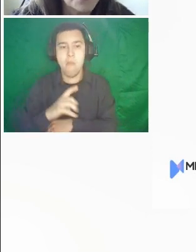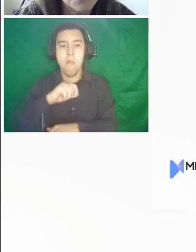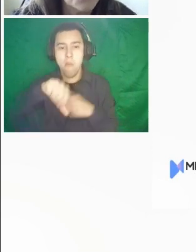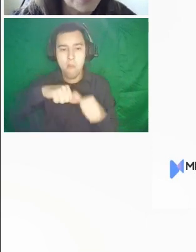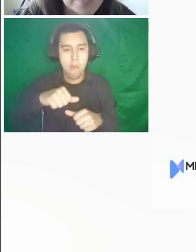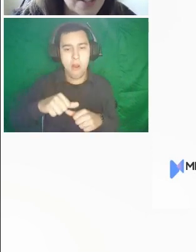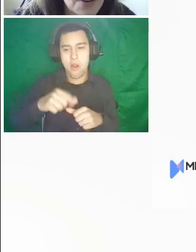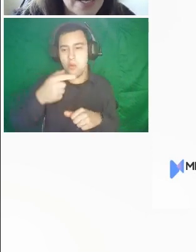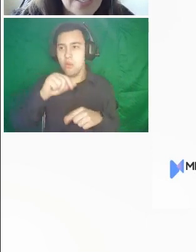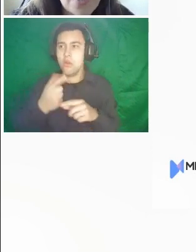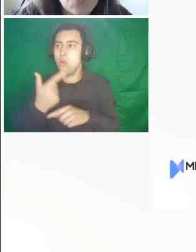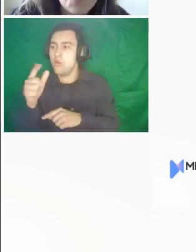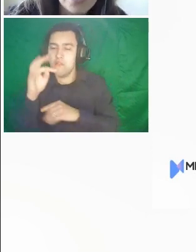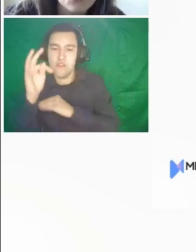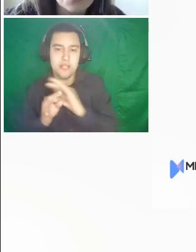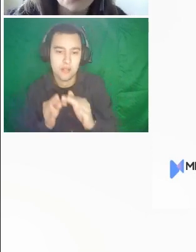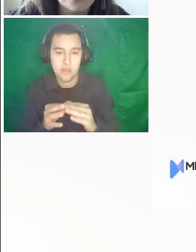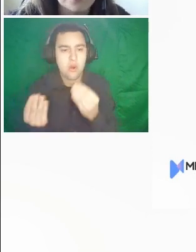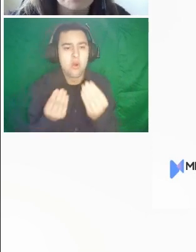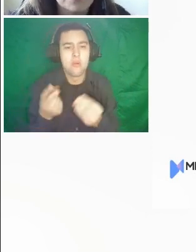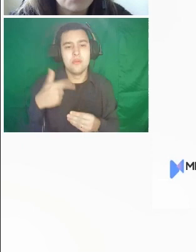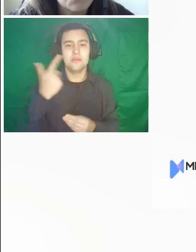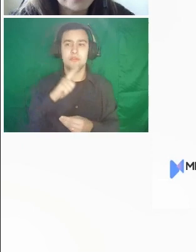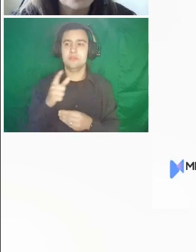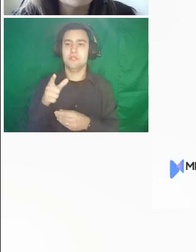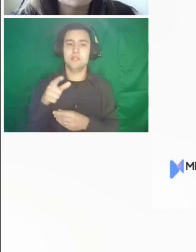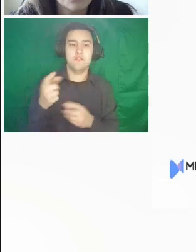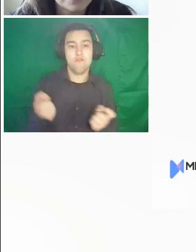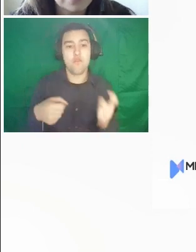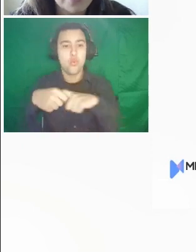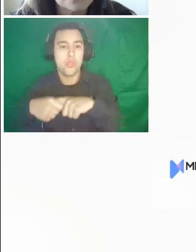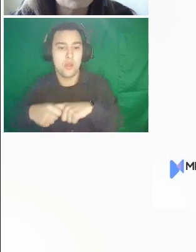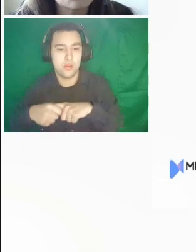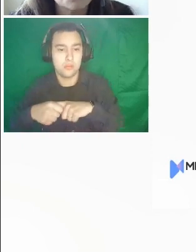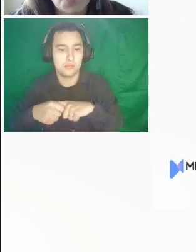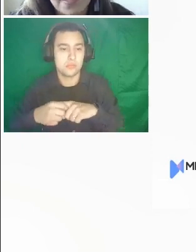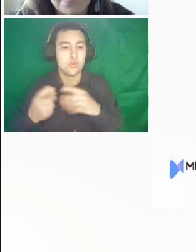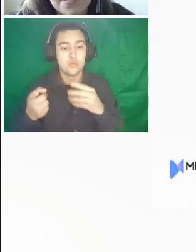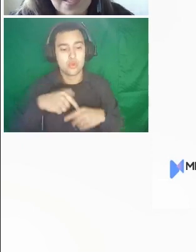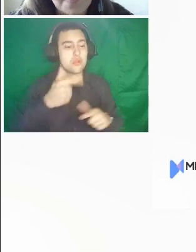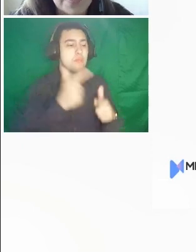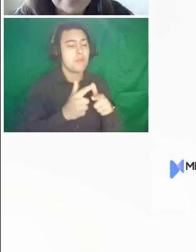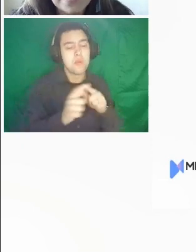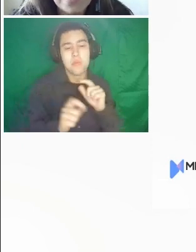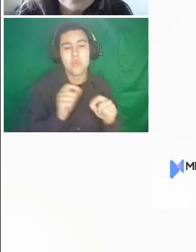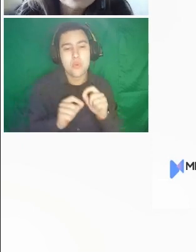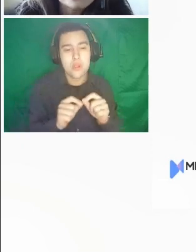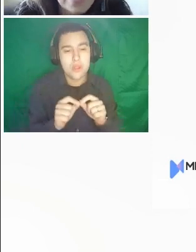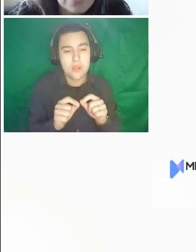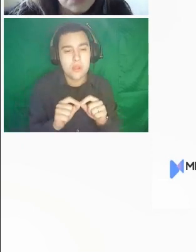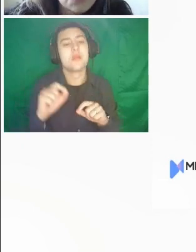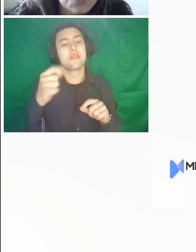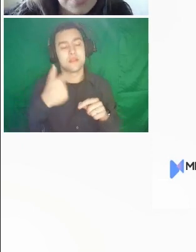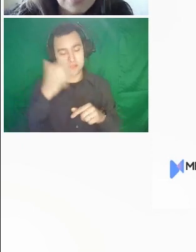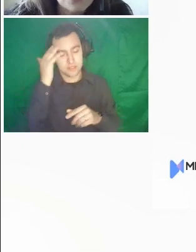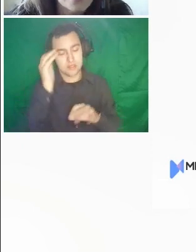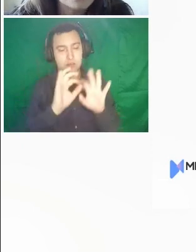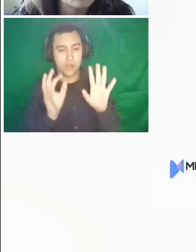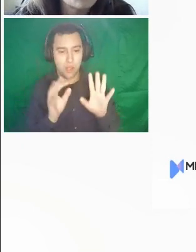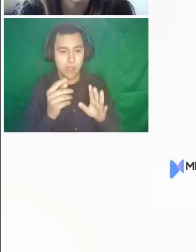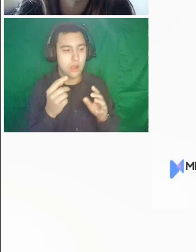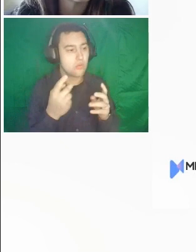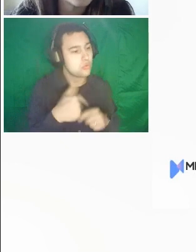outro por outro fornecedor como que a gente quais são as dores Quais são os nossos problemas para desenhar esse estado futuro